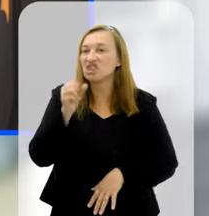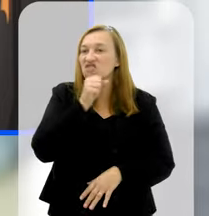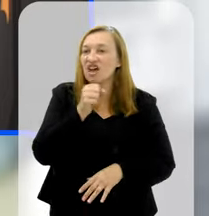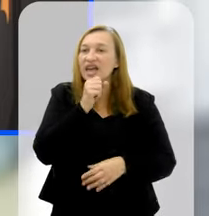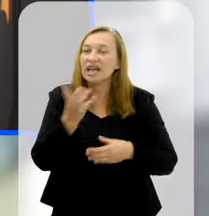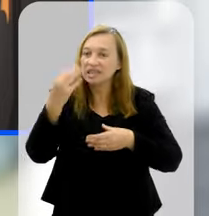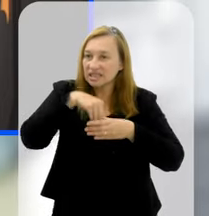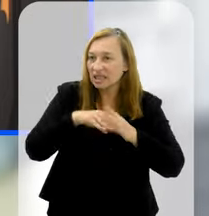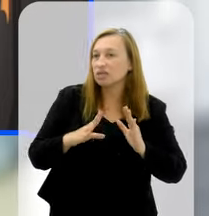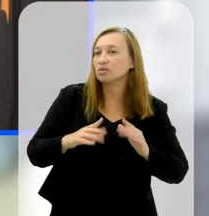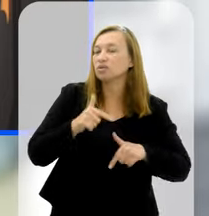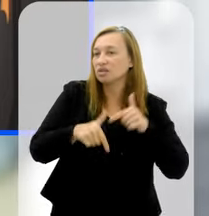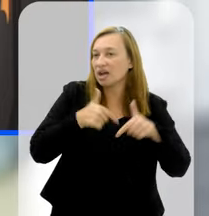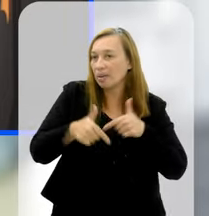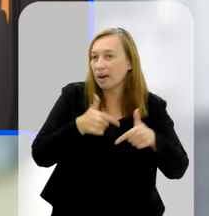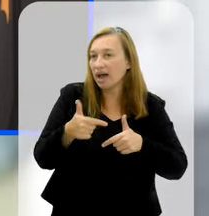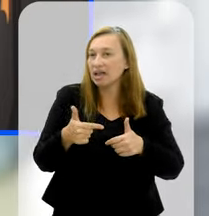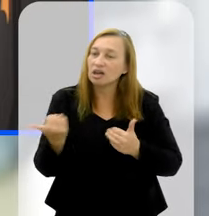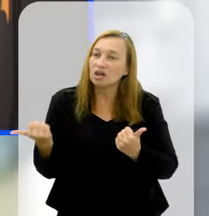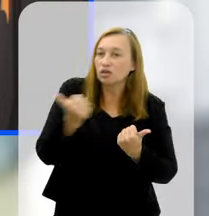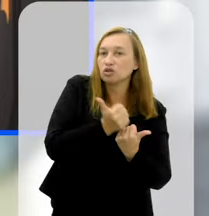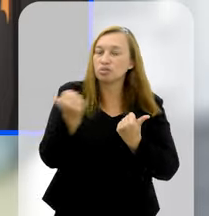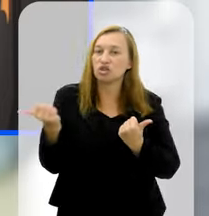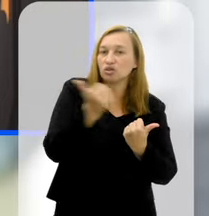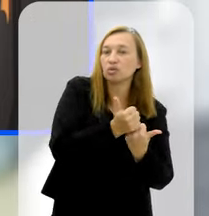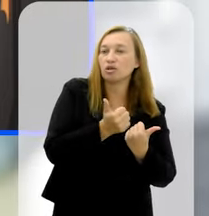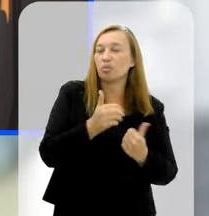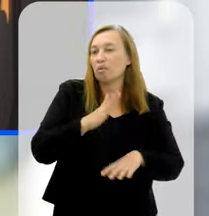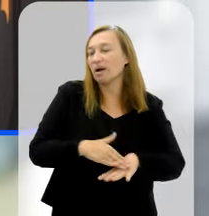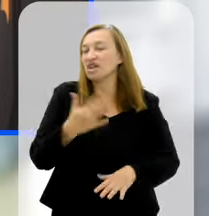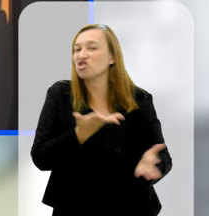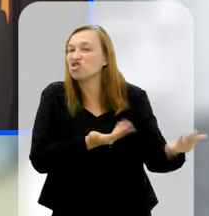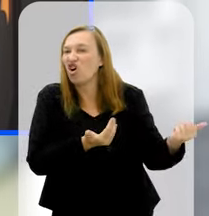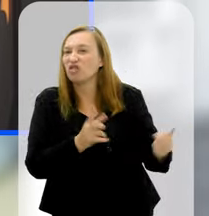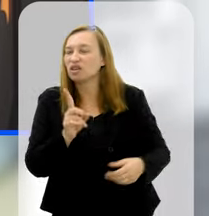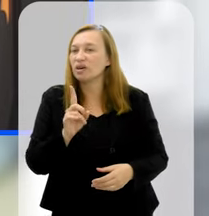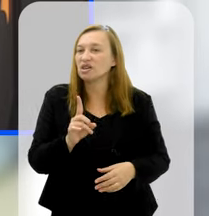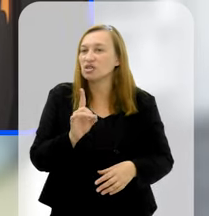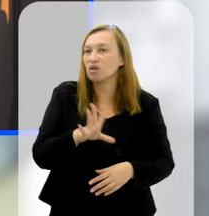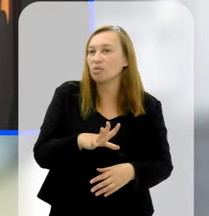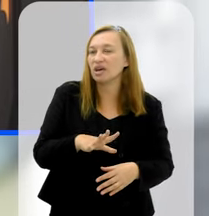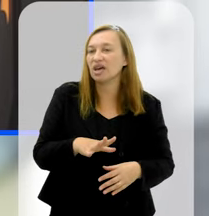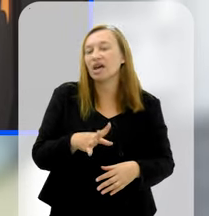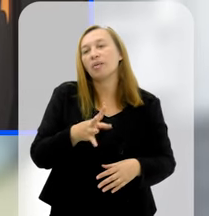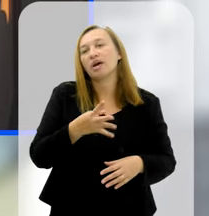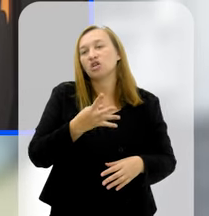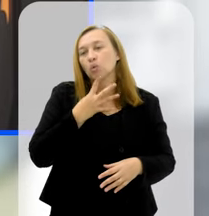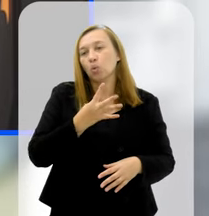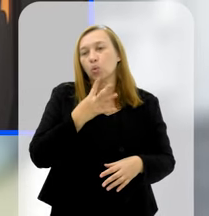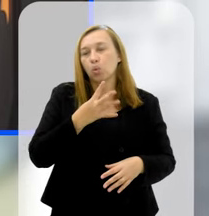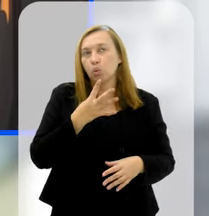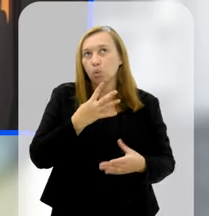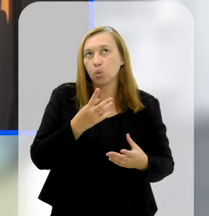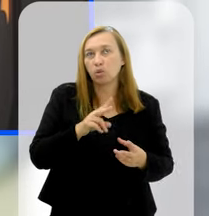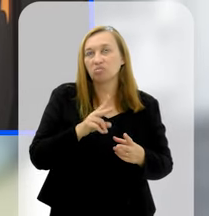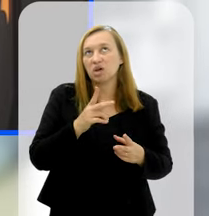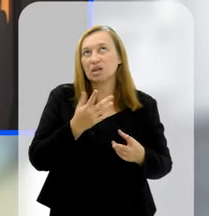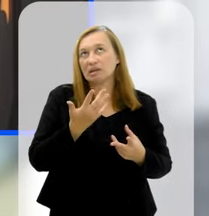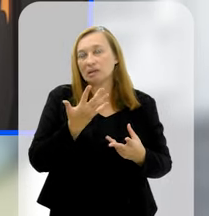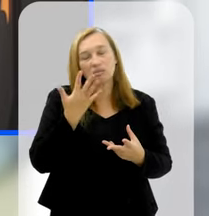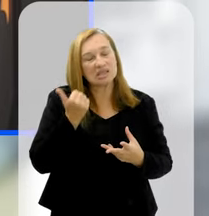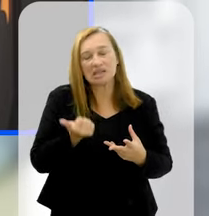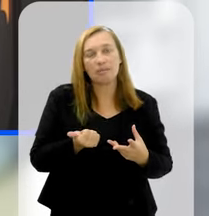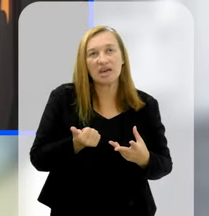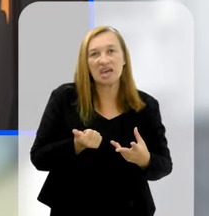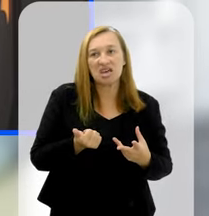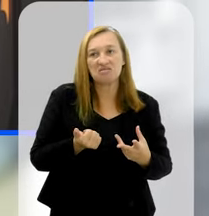começam a ser substituídas pelos mais jovens, não apenas por eles serem mais ambientados nesse contexto de